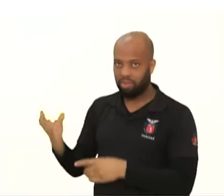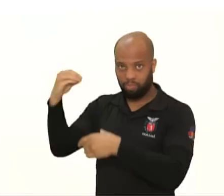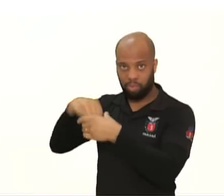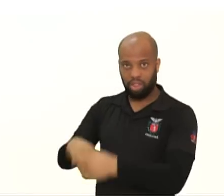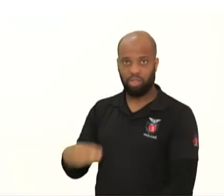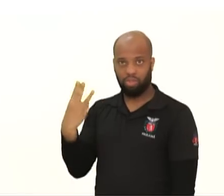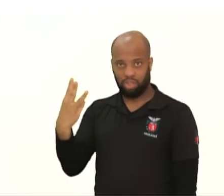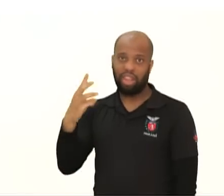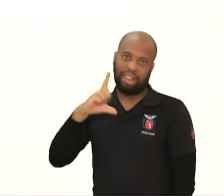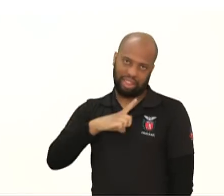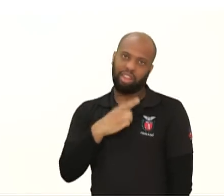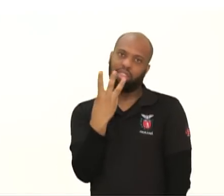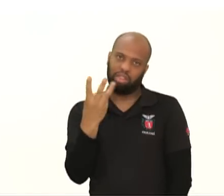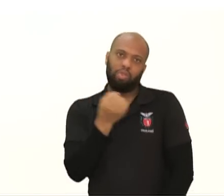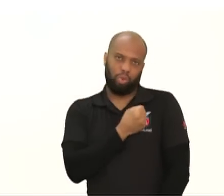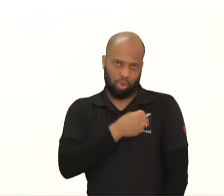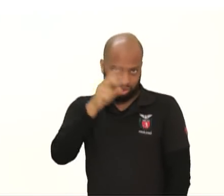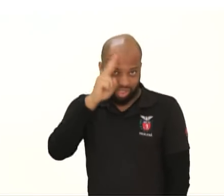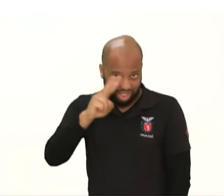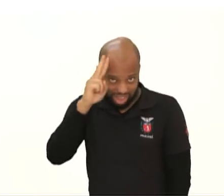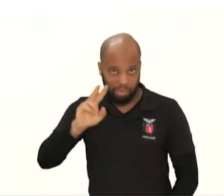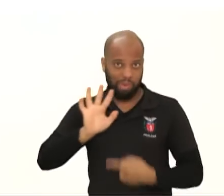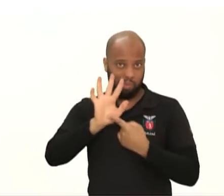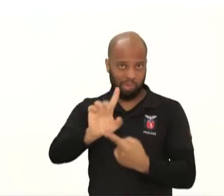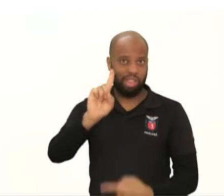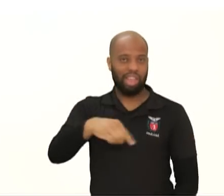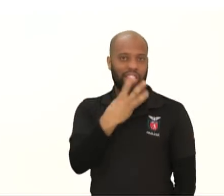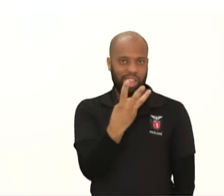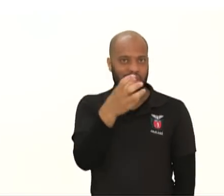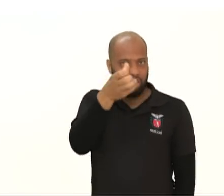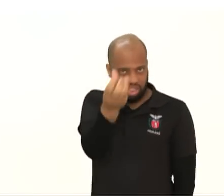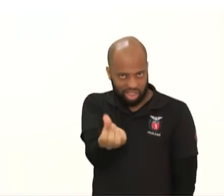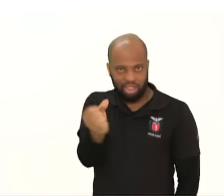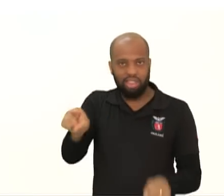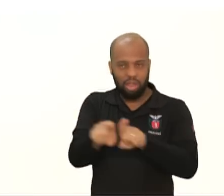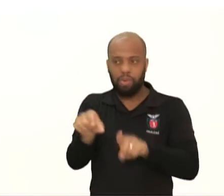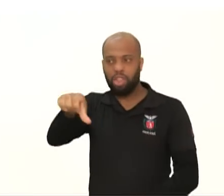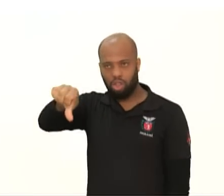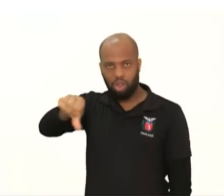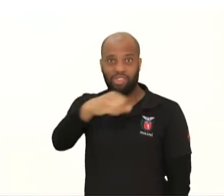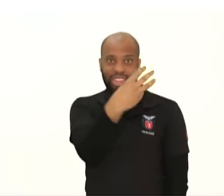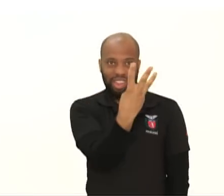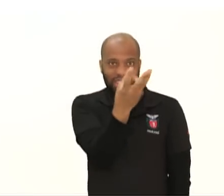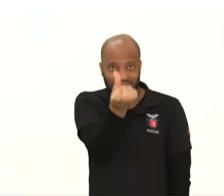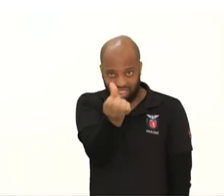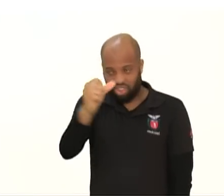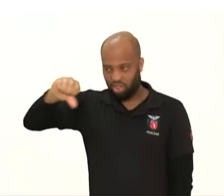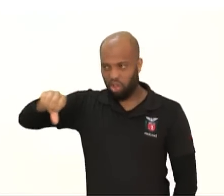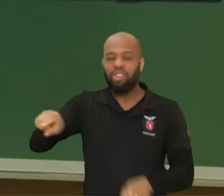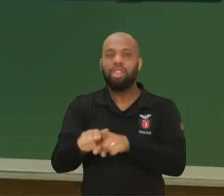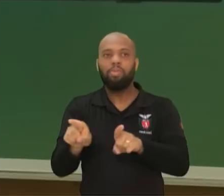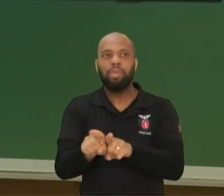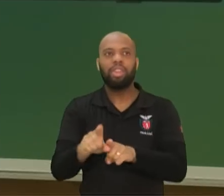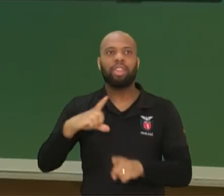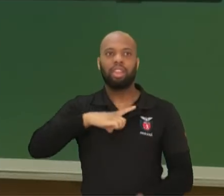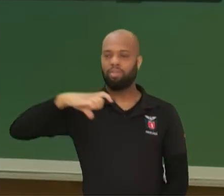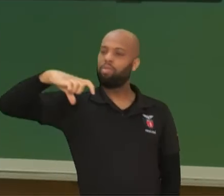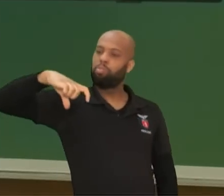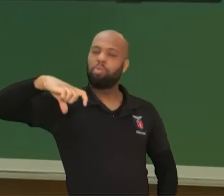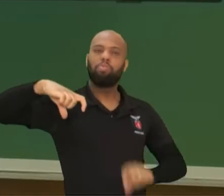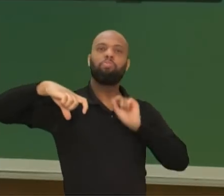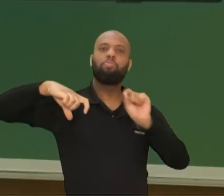que são 3 números lá, lembra que a professora falou? O 3, o 6 e o 9. E aqui, certo? A interseção, que é